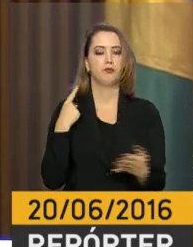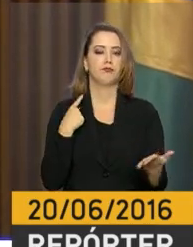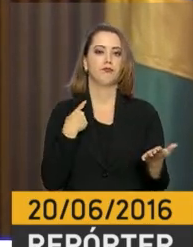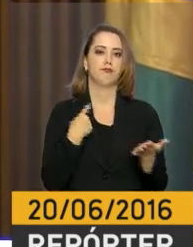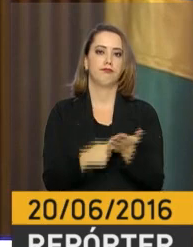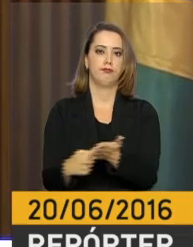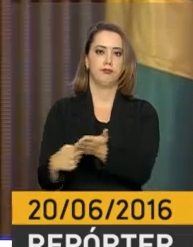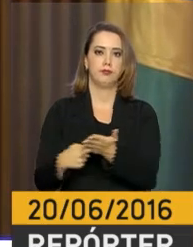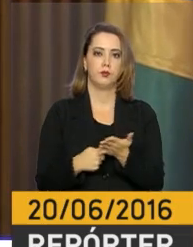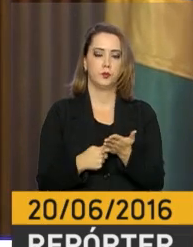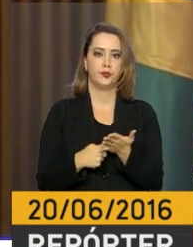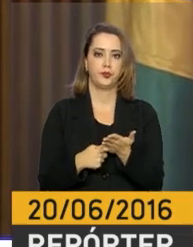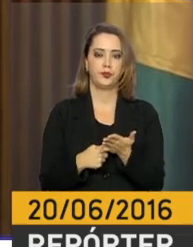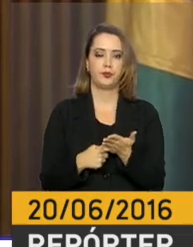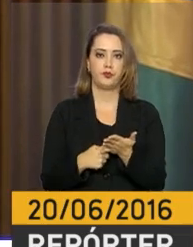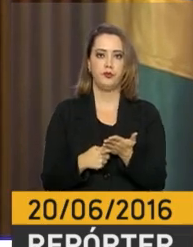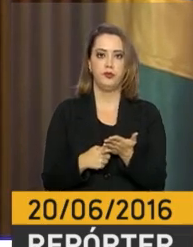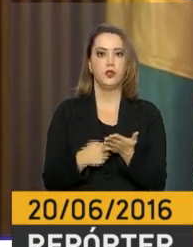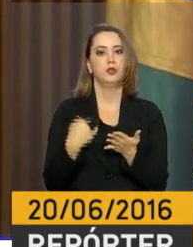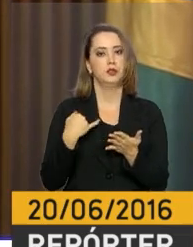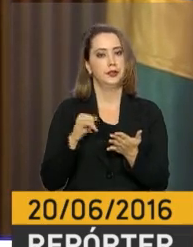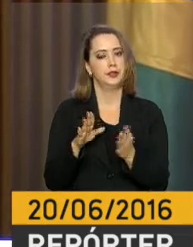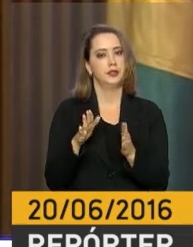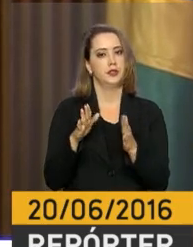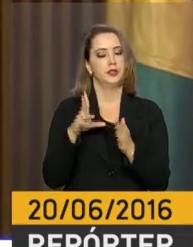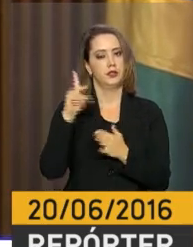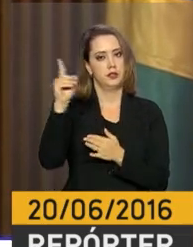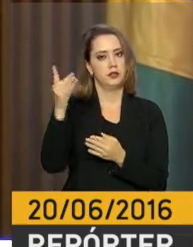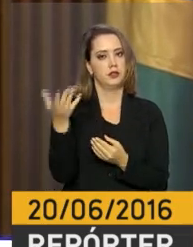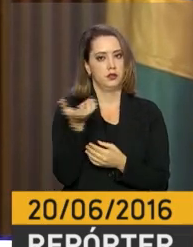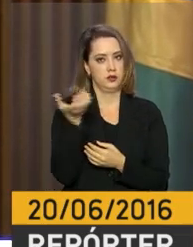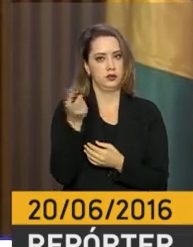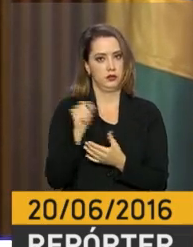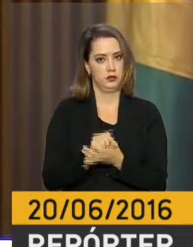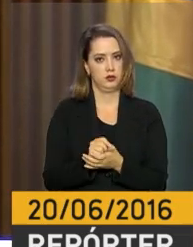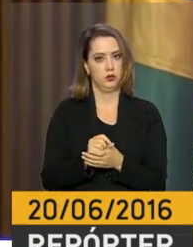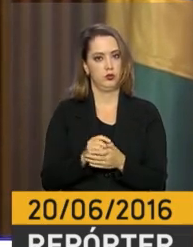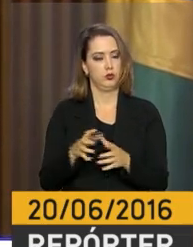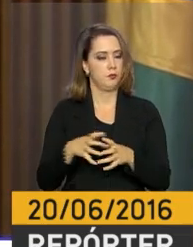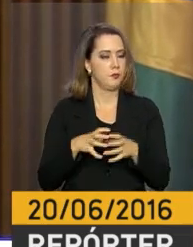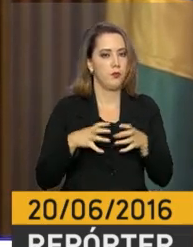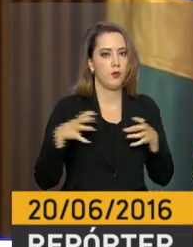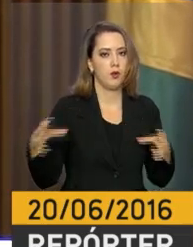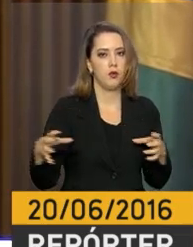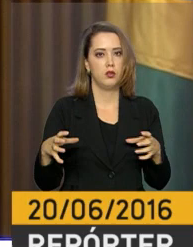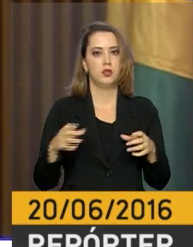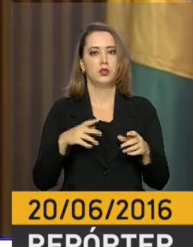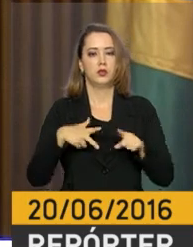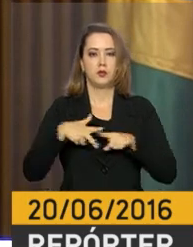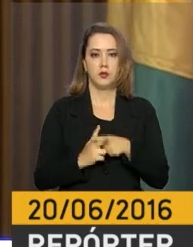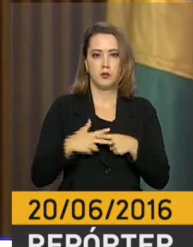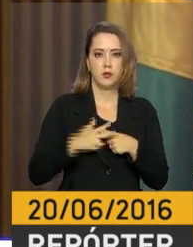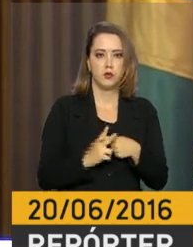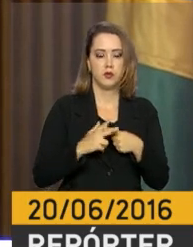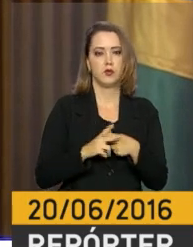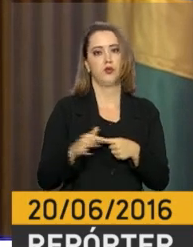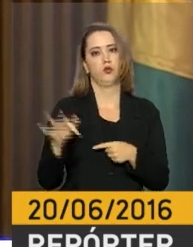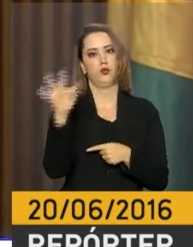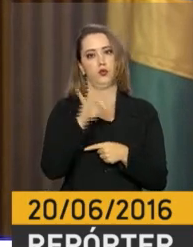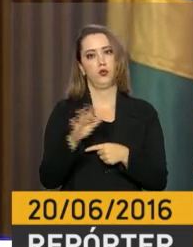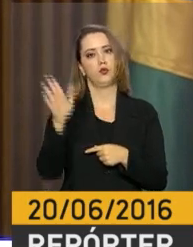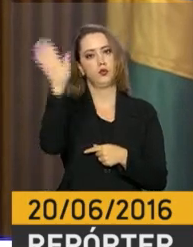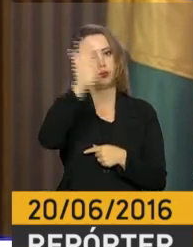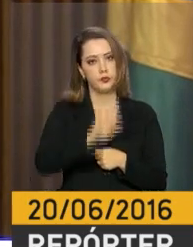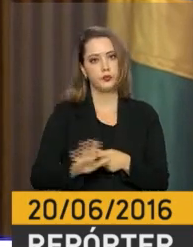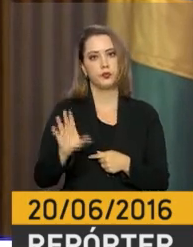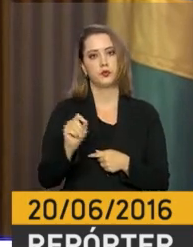eh se Deus nos permitir uma grande reforma Federativa no país Eu quero mais